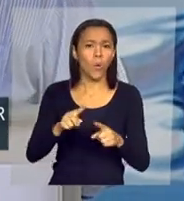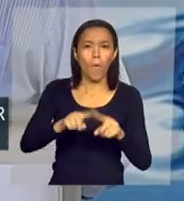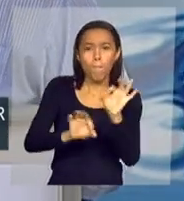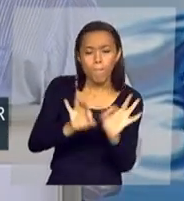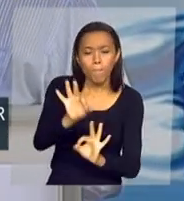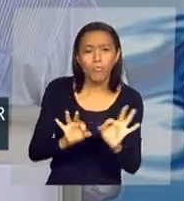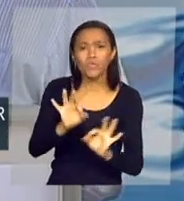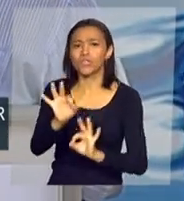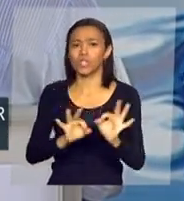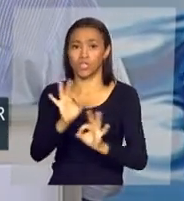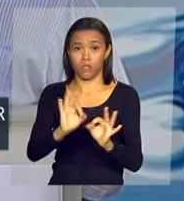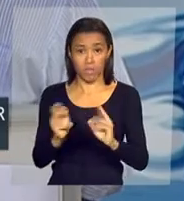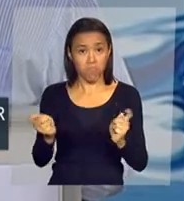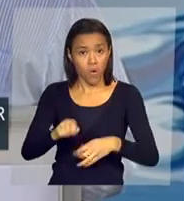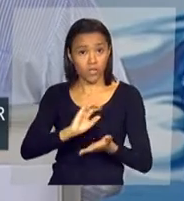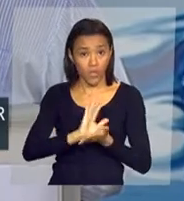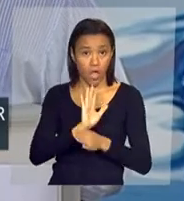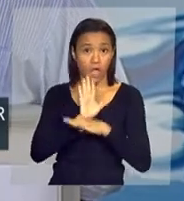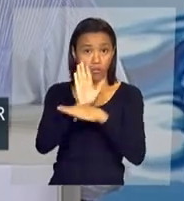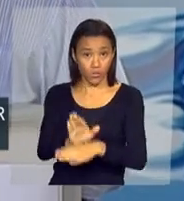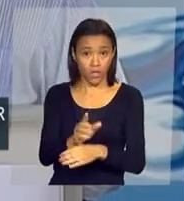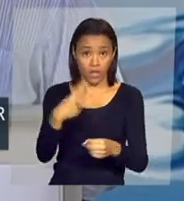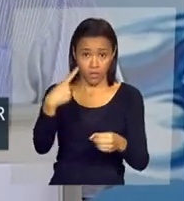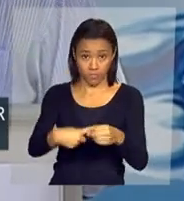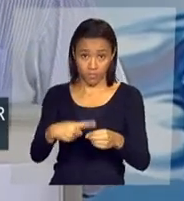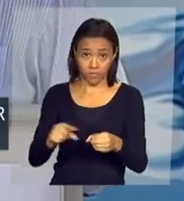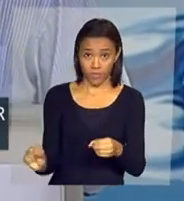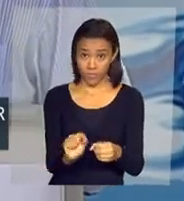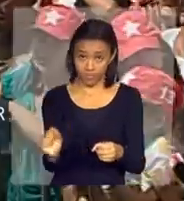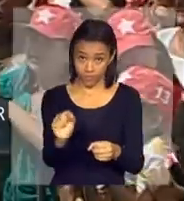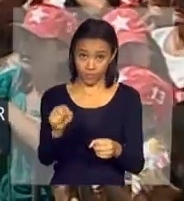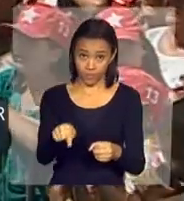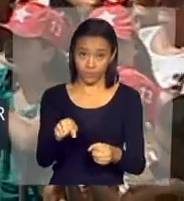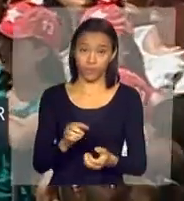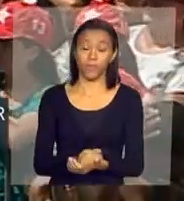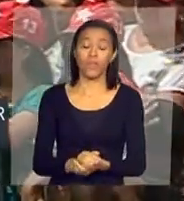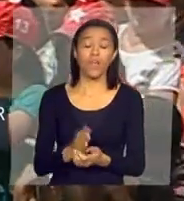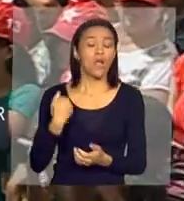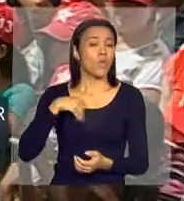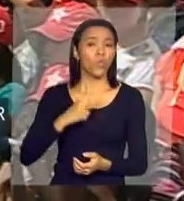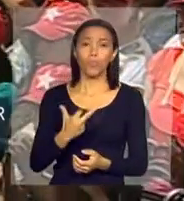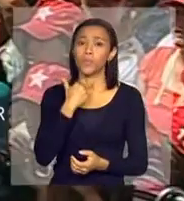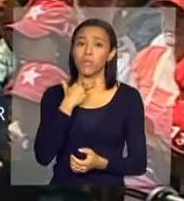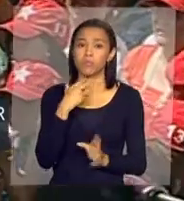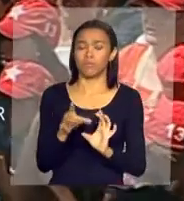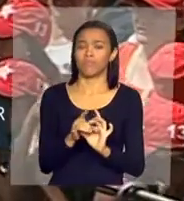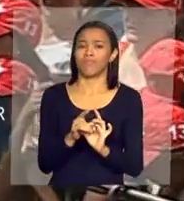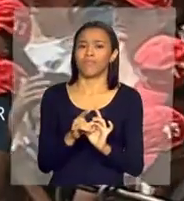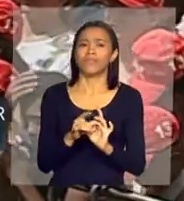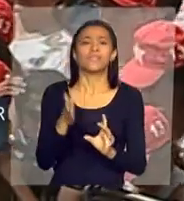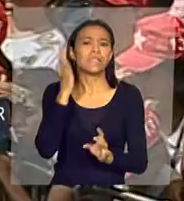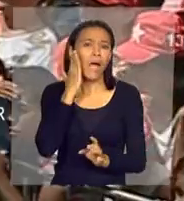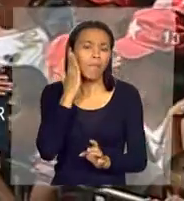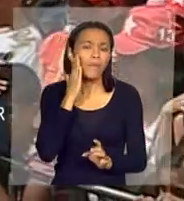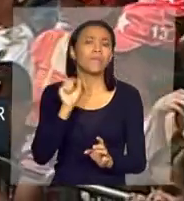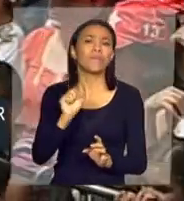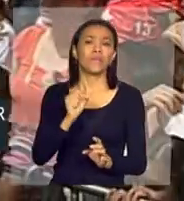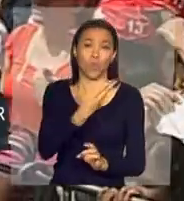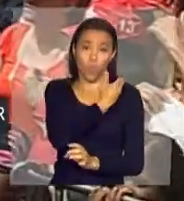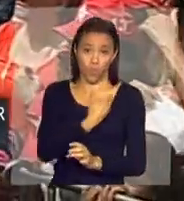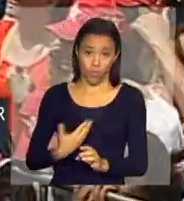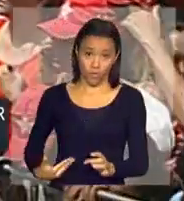que recompense financeiramente esses municípios. Não podemos deixar de reconhecer que os governos do